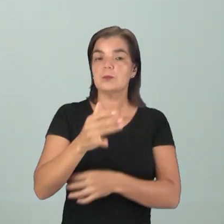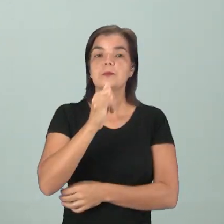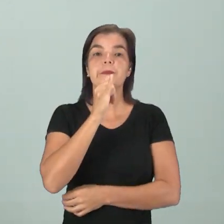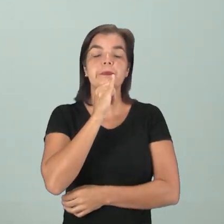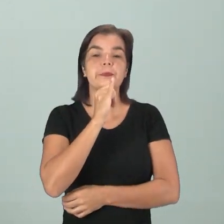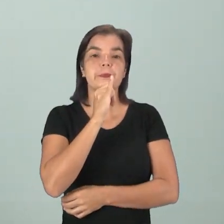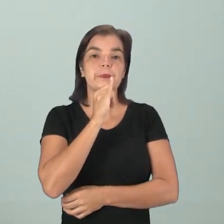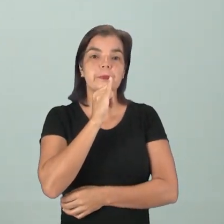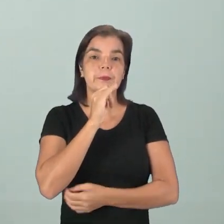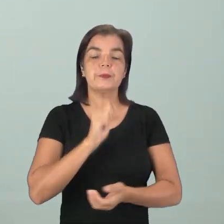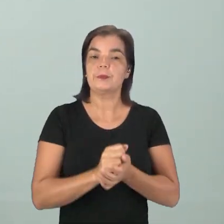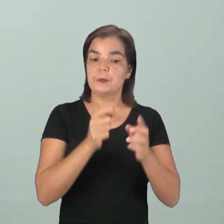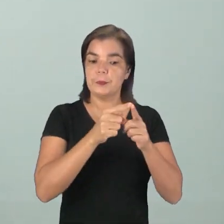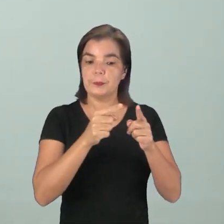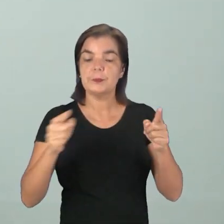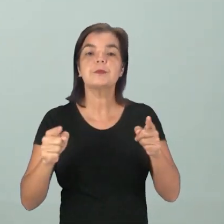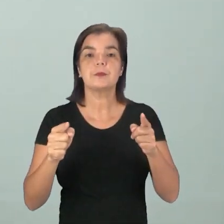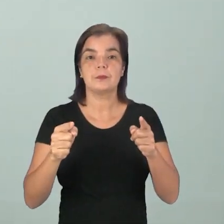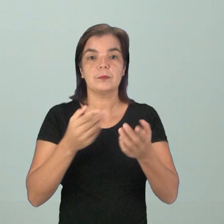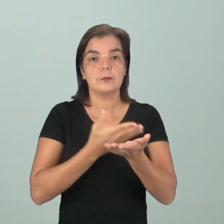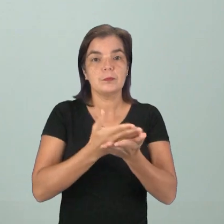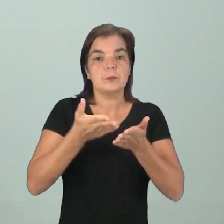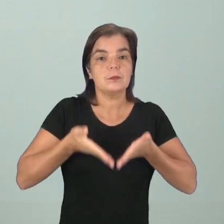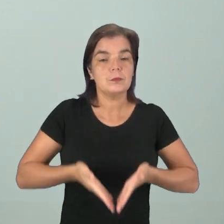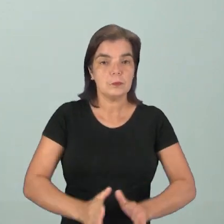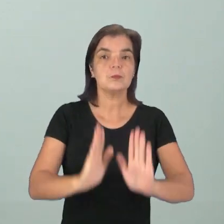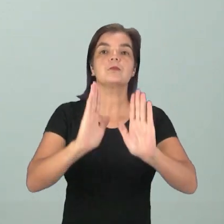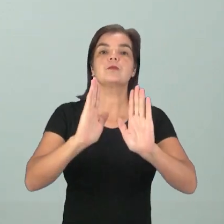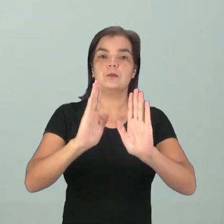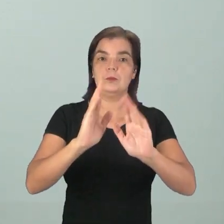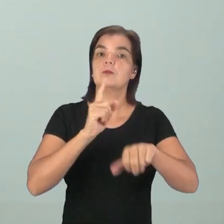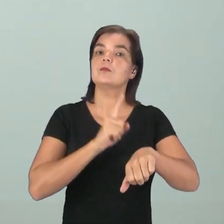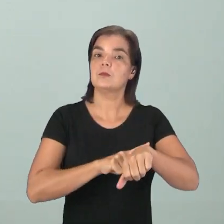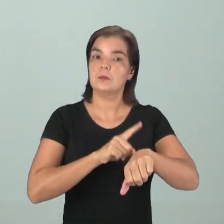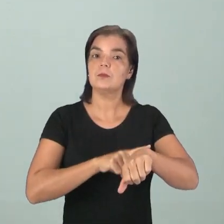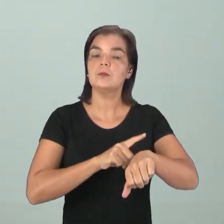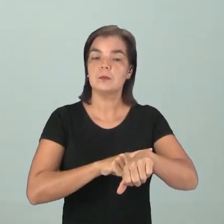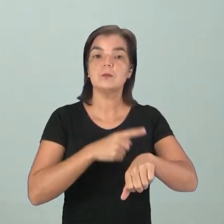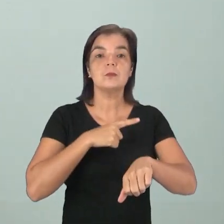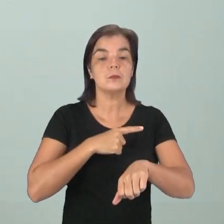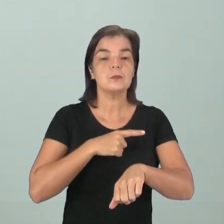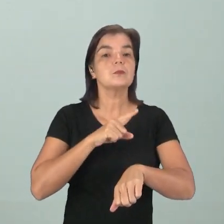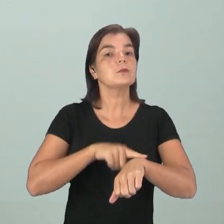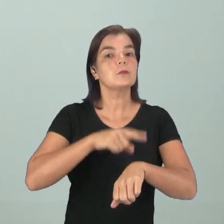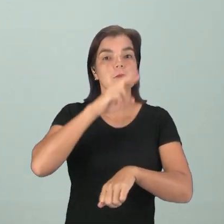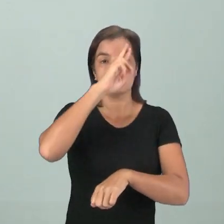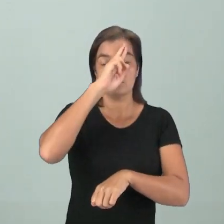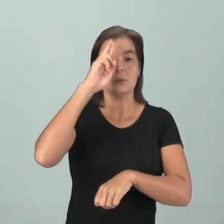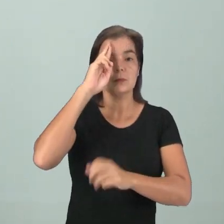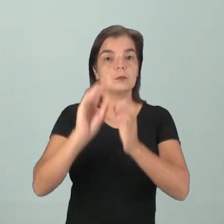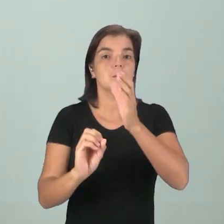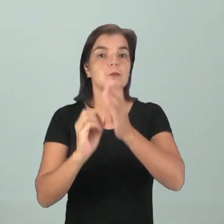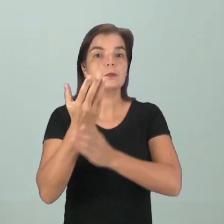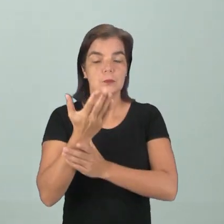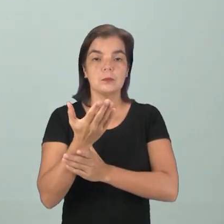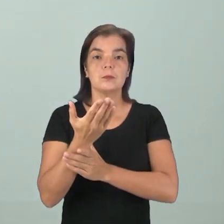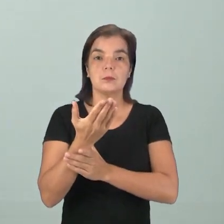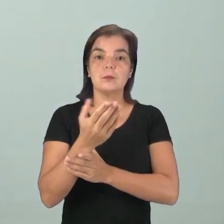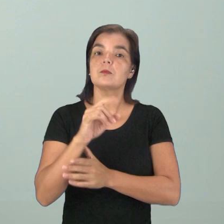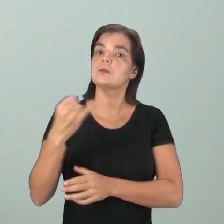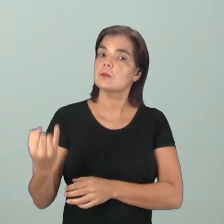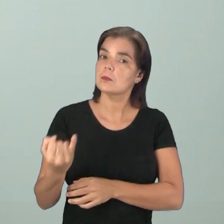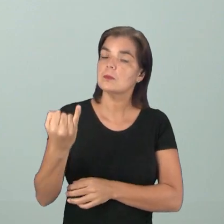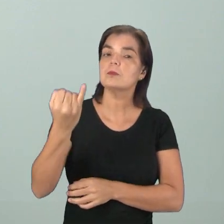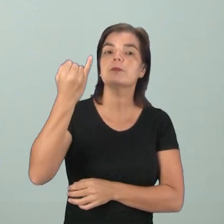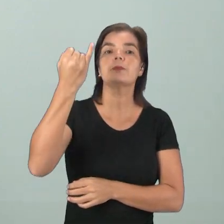exemplo de tempo cronológico é definido a partir da minha data de nascimento. Então, o meu tempo histórico são acontecimentos que são